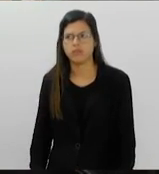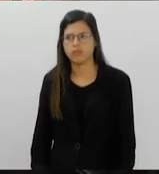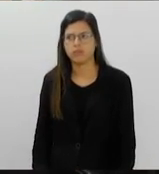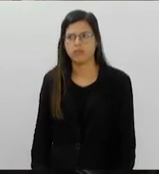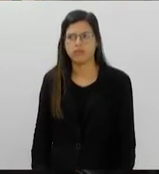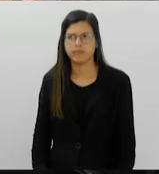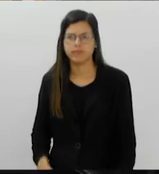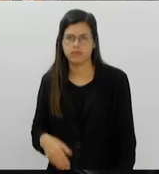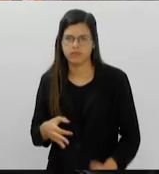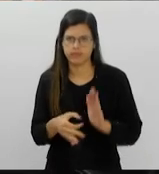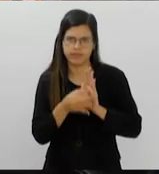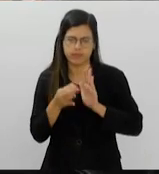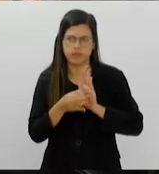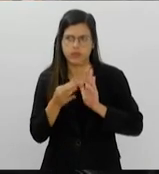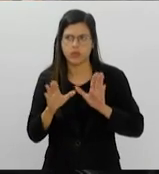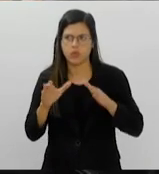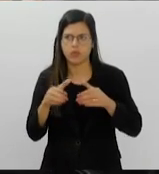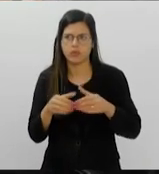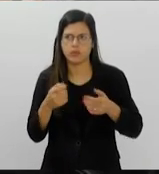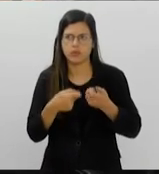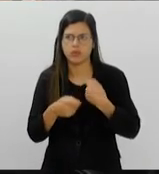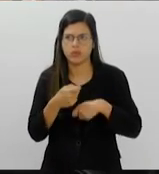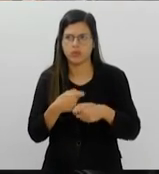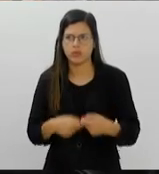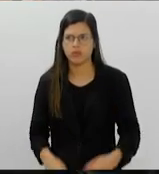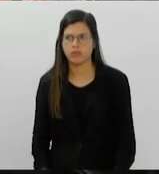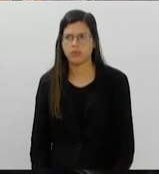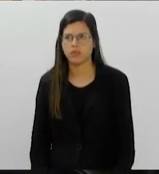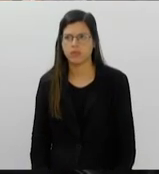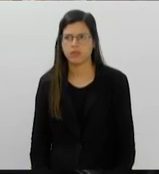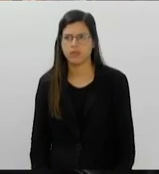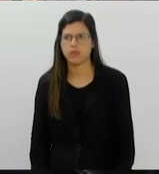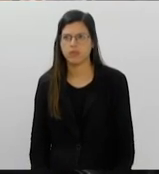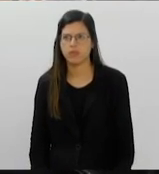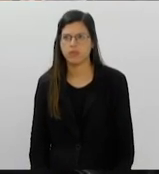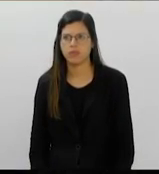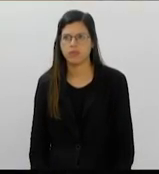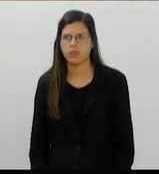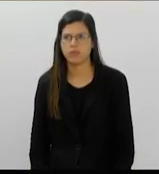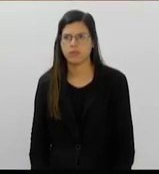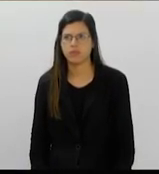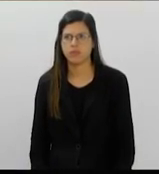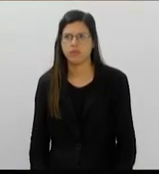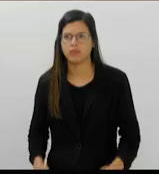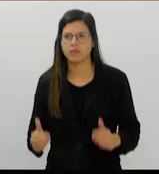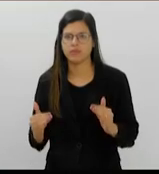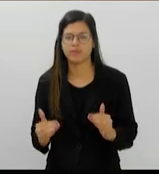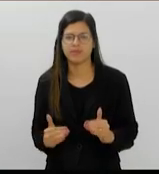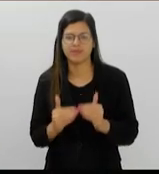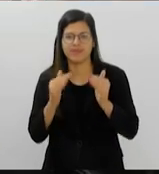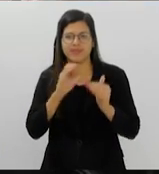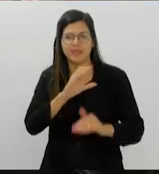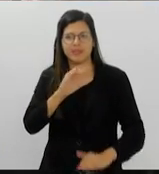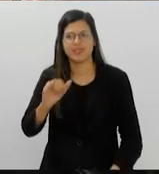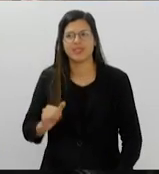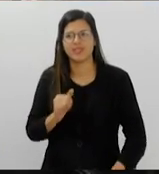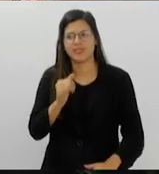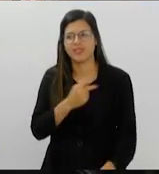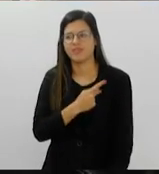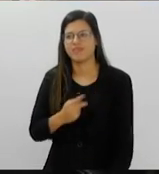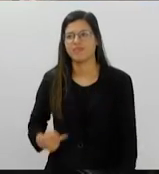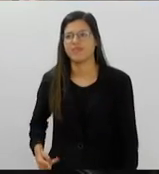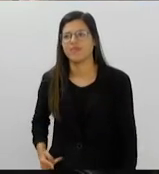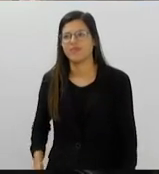favor. Pela Comissão de Economia. Acompanha o CCJ. Acompanha o CCJ, presidente. Obrigado.